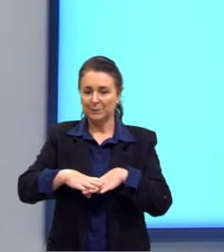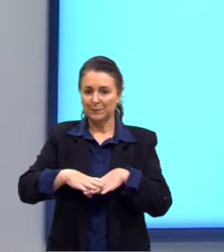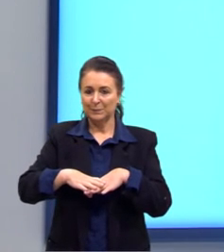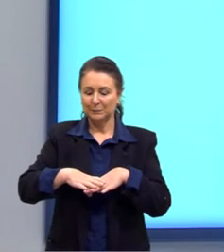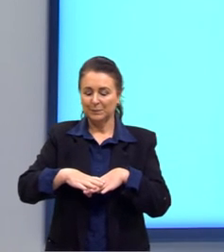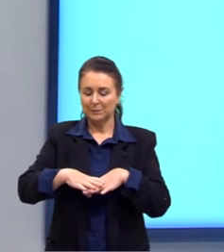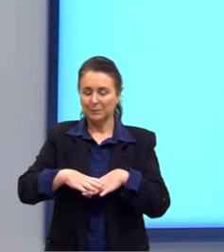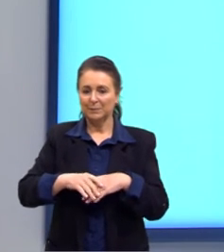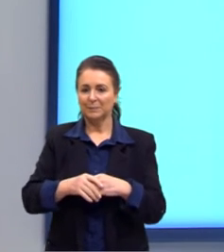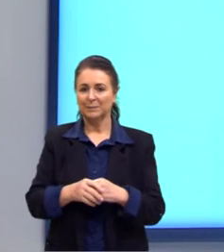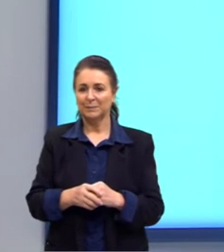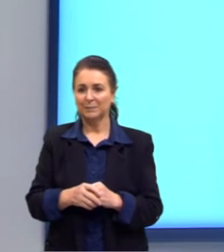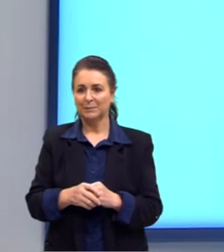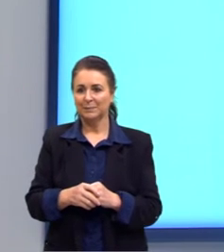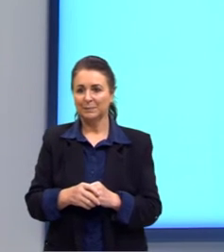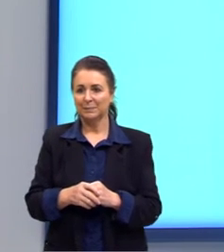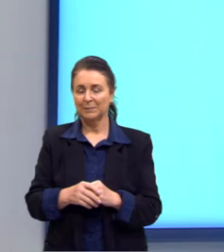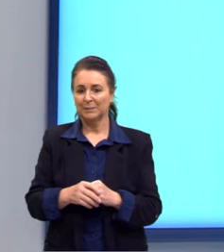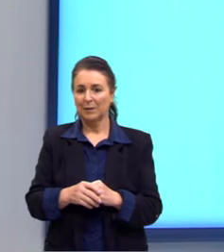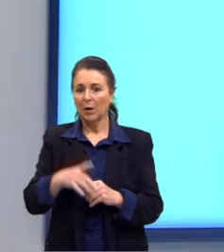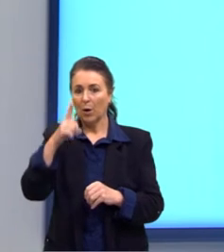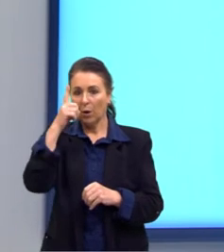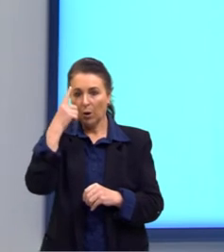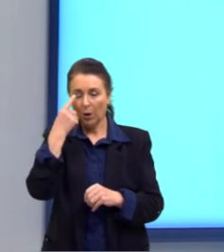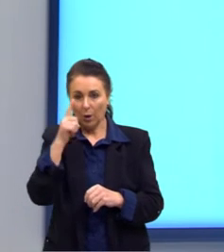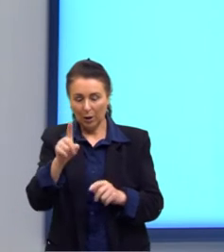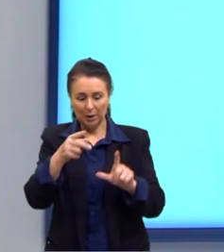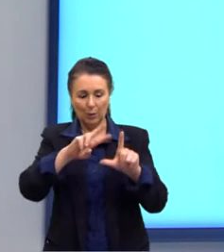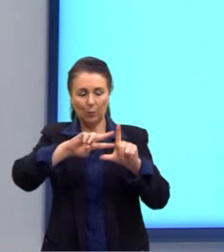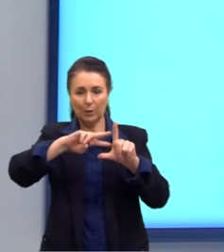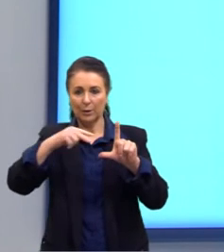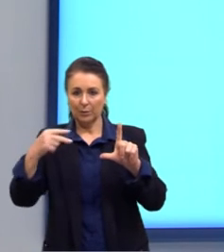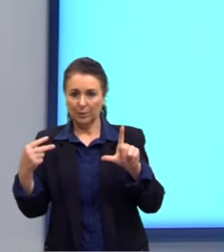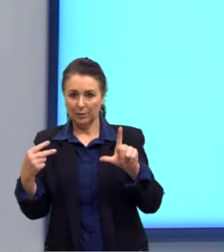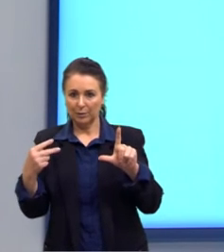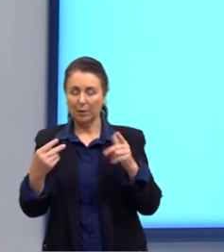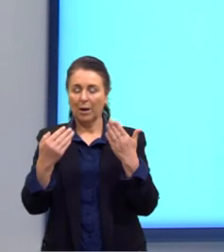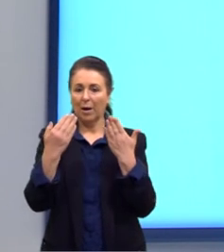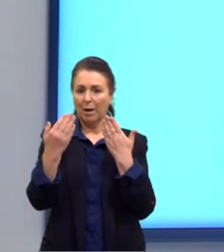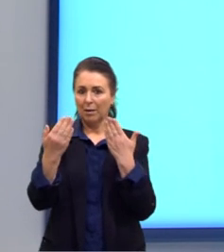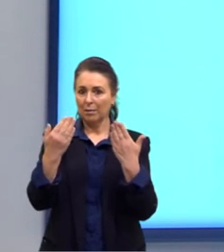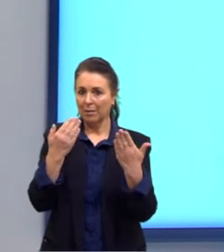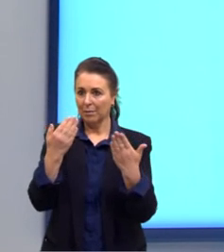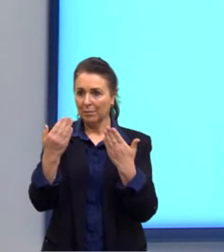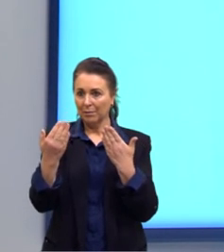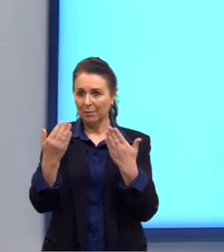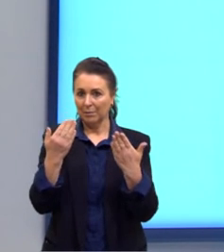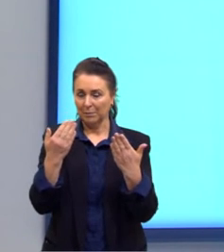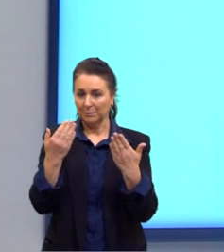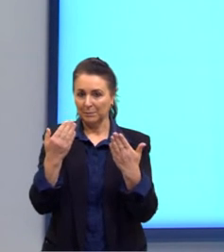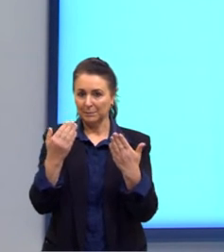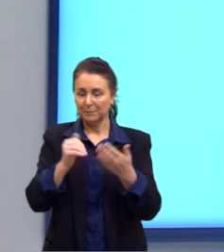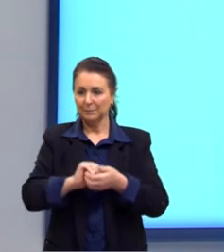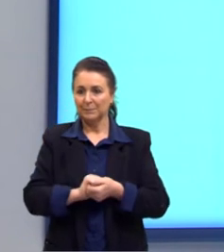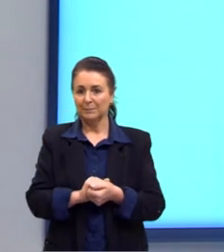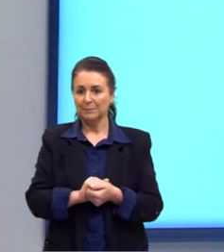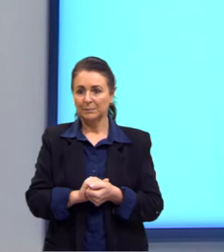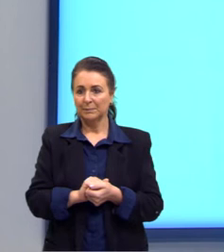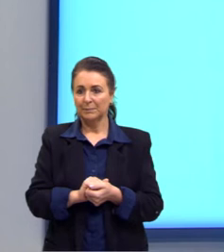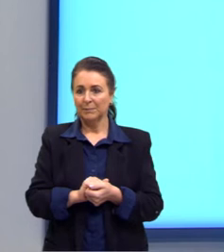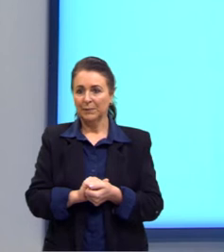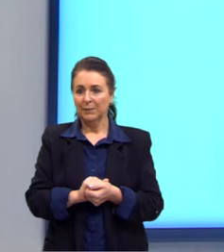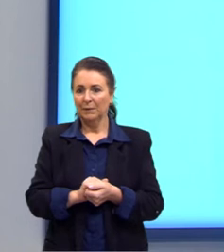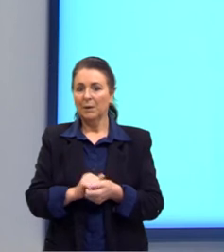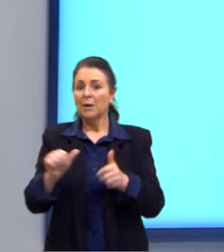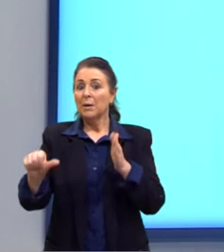bom então aqui tá olhando branco então vamos analisar ele primeiro não deixar matemática ele para depois